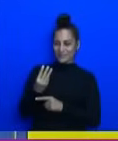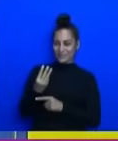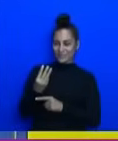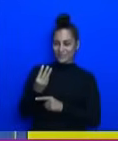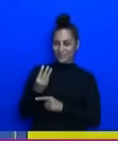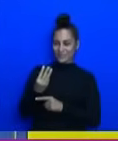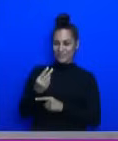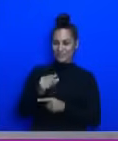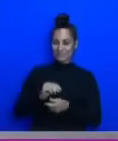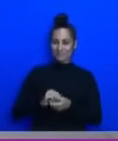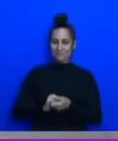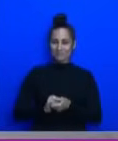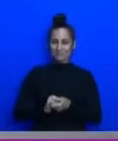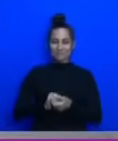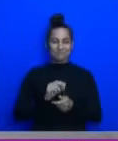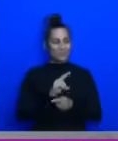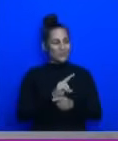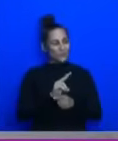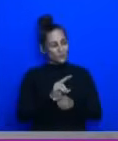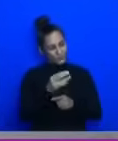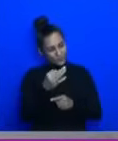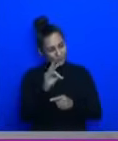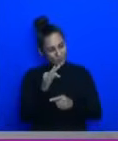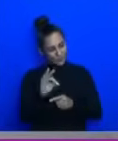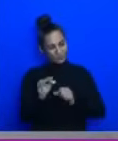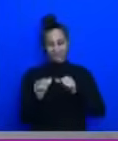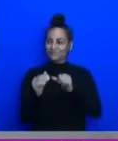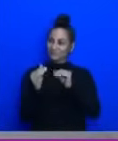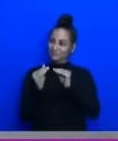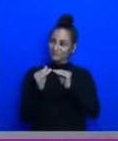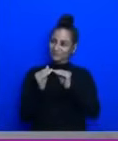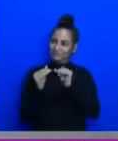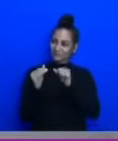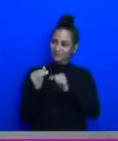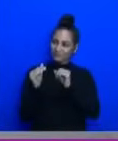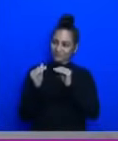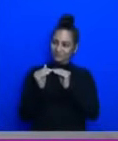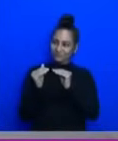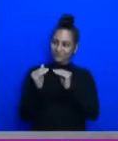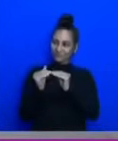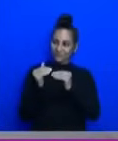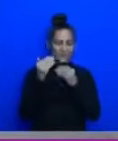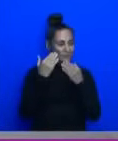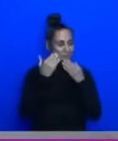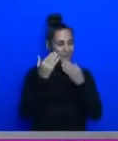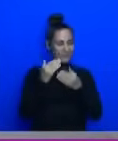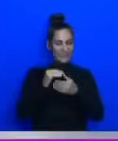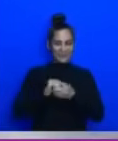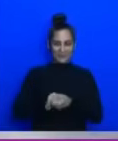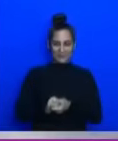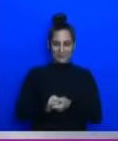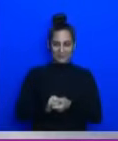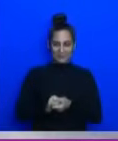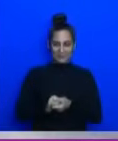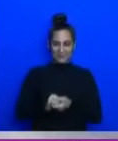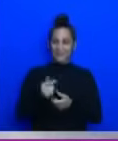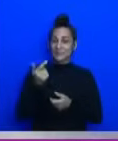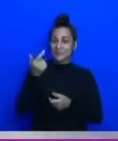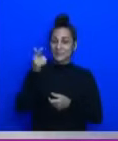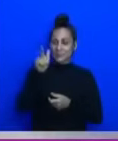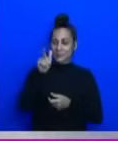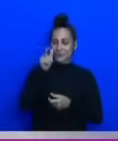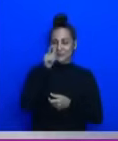e 23. Auditoras, confirmam? Sim, confirmo. Sim, confirmo. Obrigado.